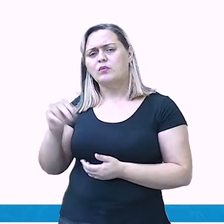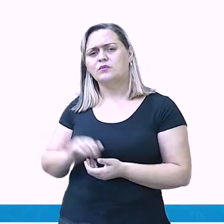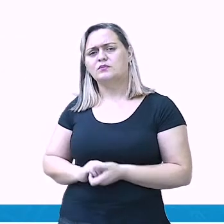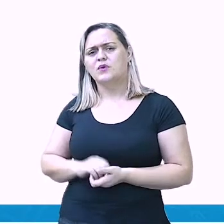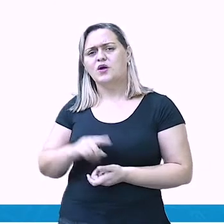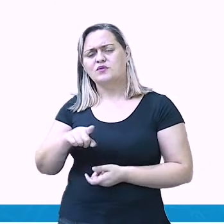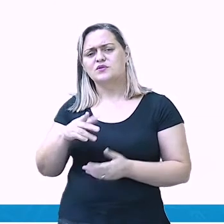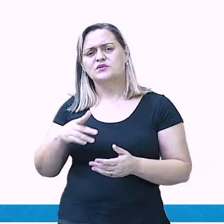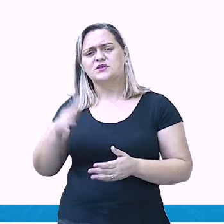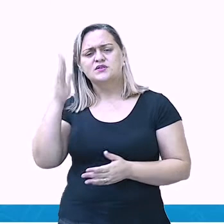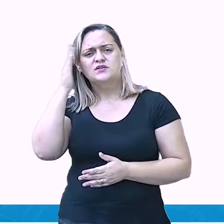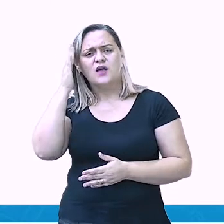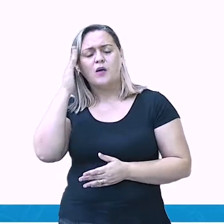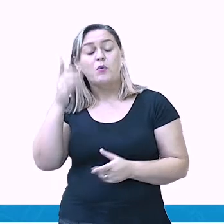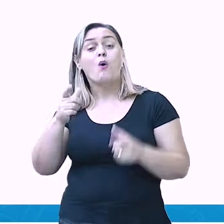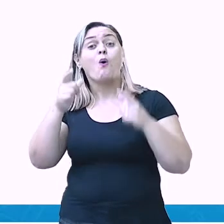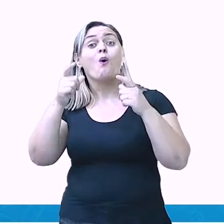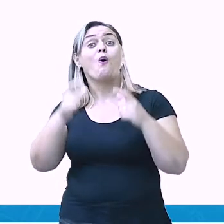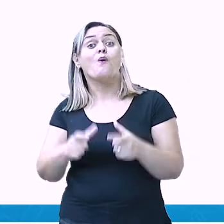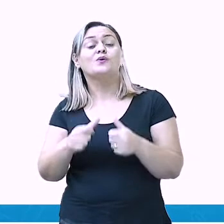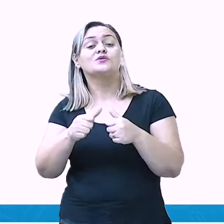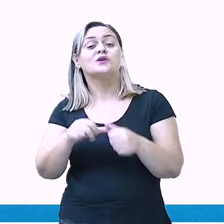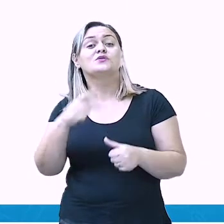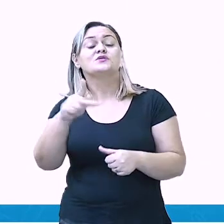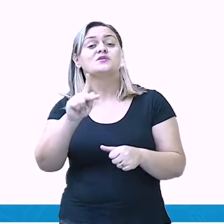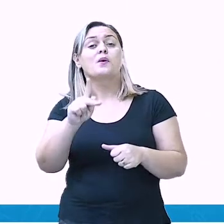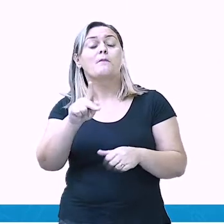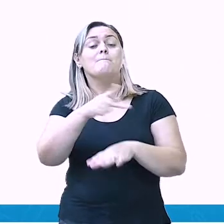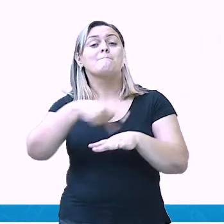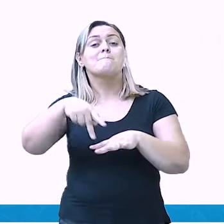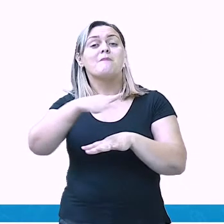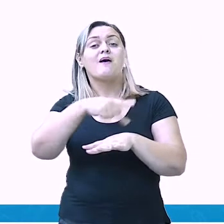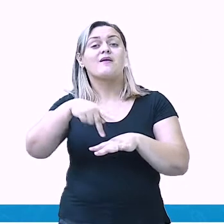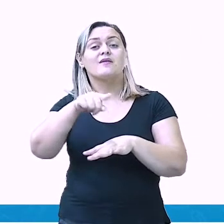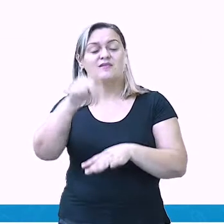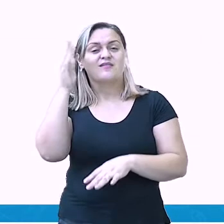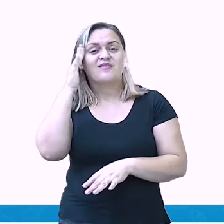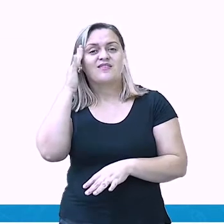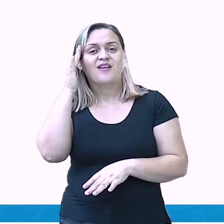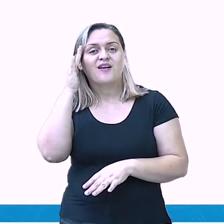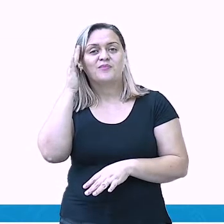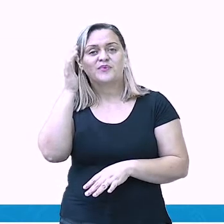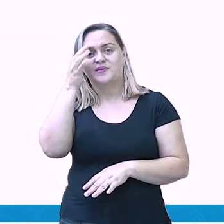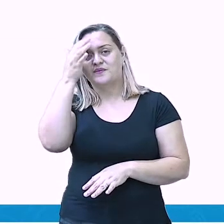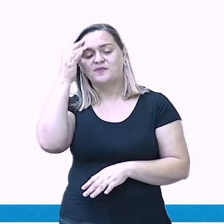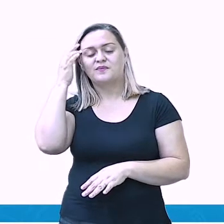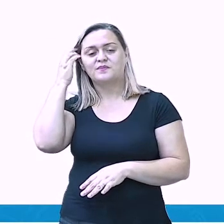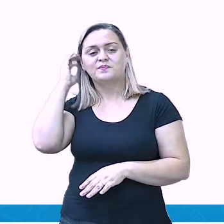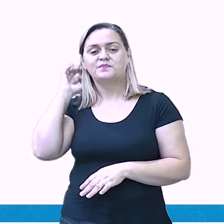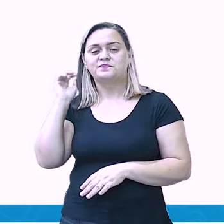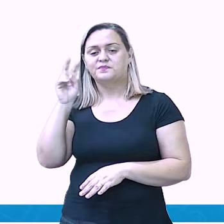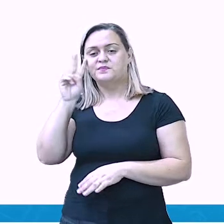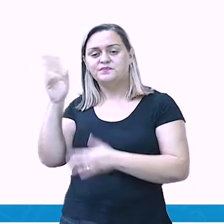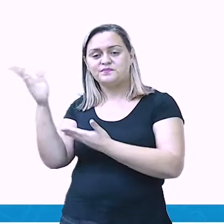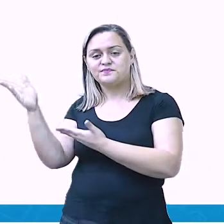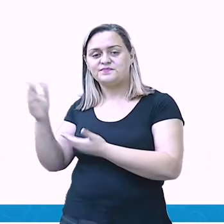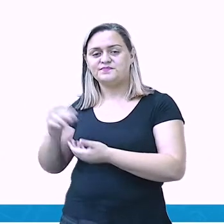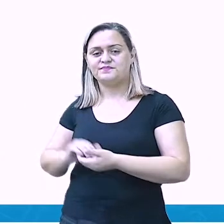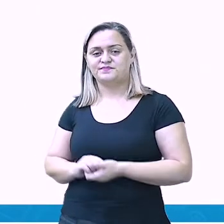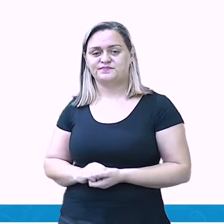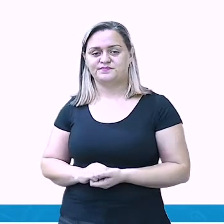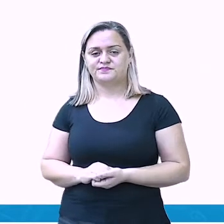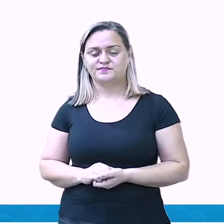país se encontra? Vou fazer aqui um círculo, hein? O seu país, que está bem difícil de ler,